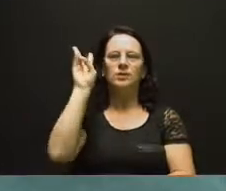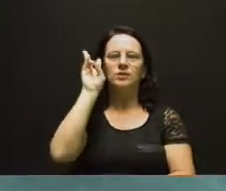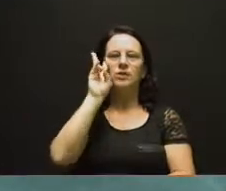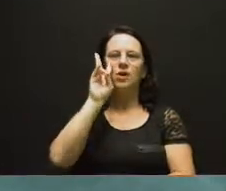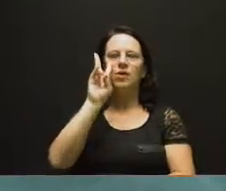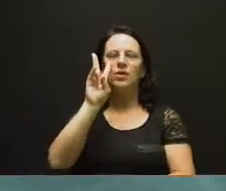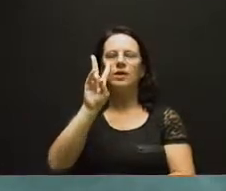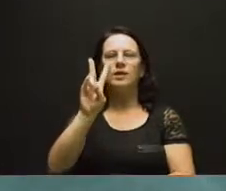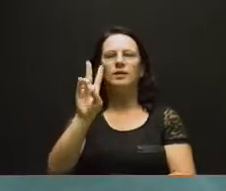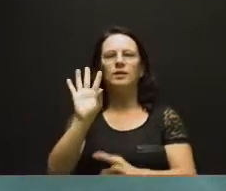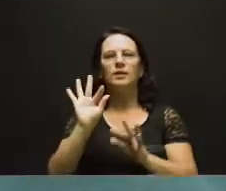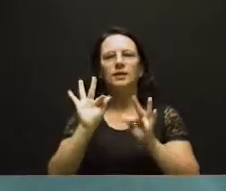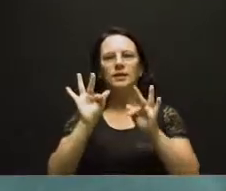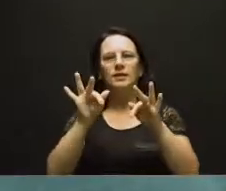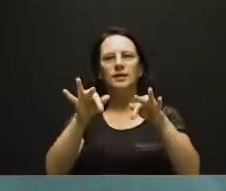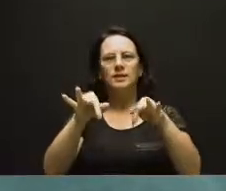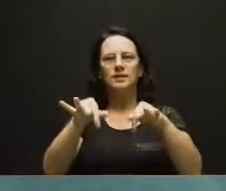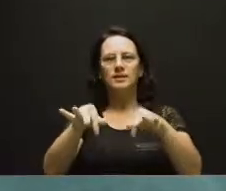estoy